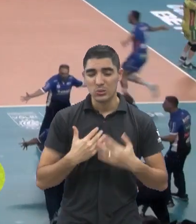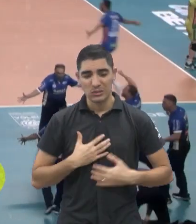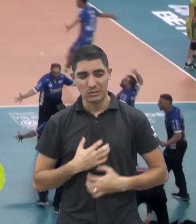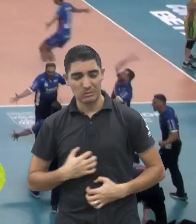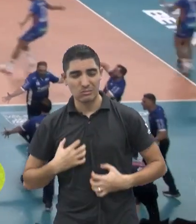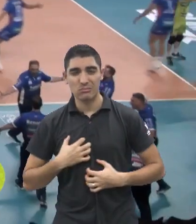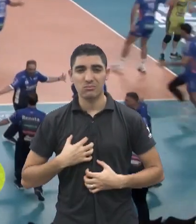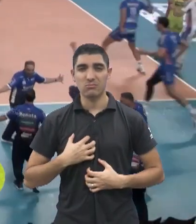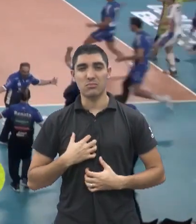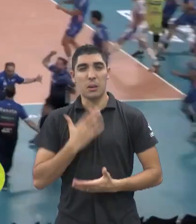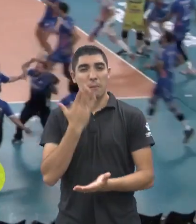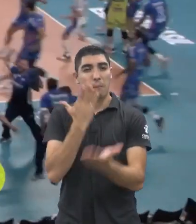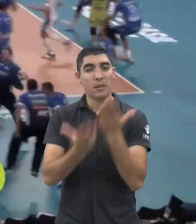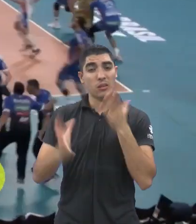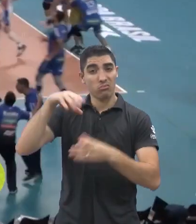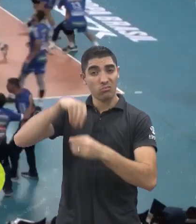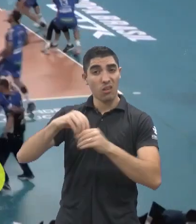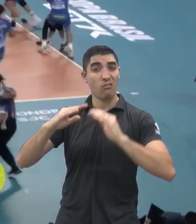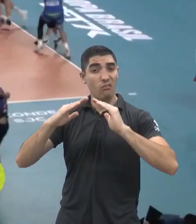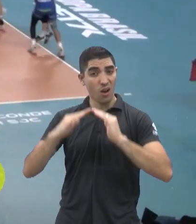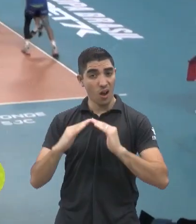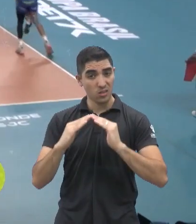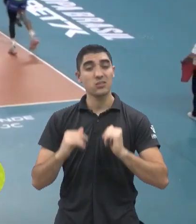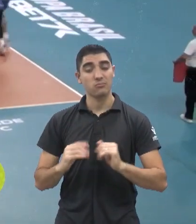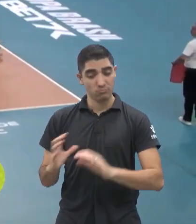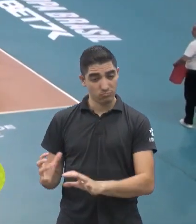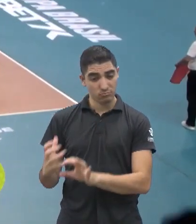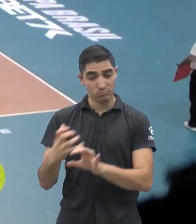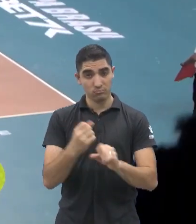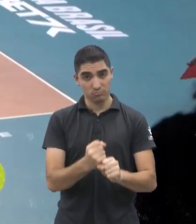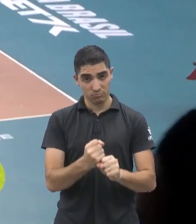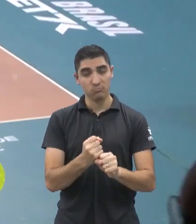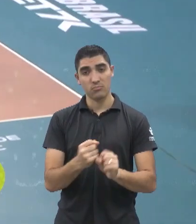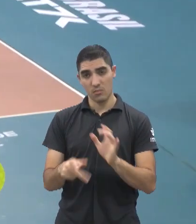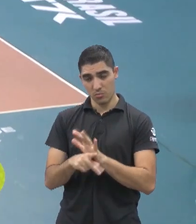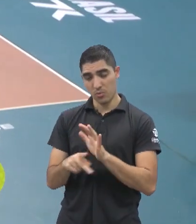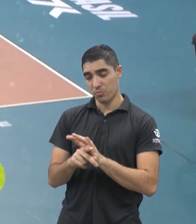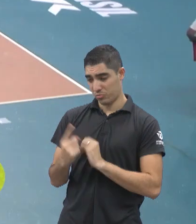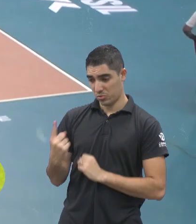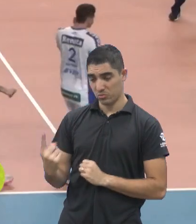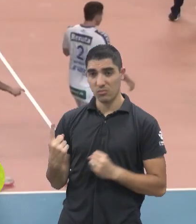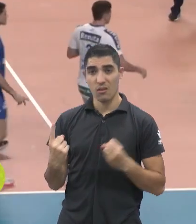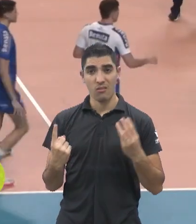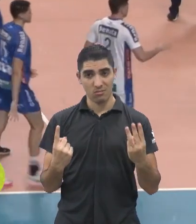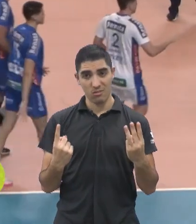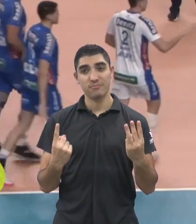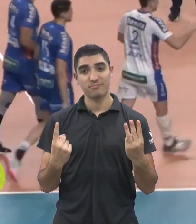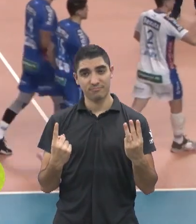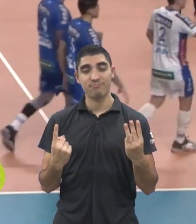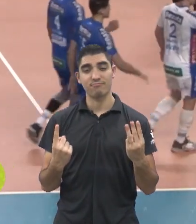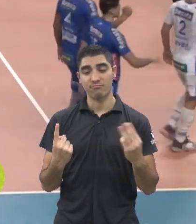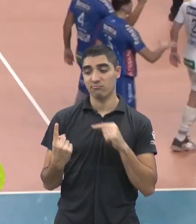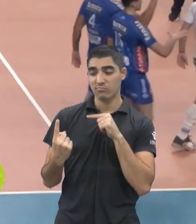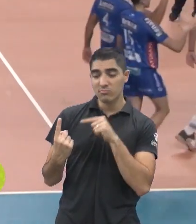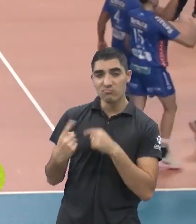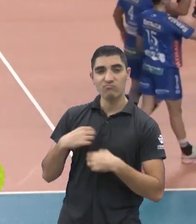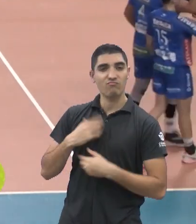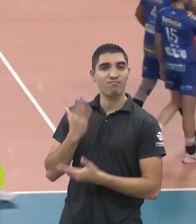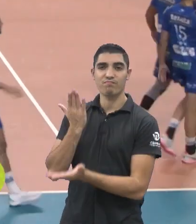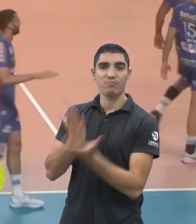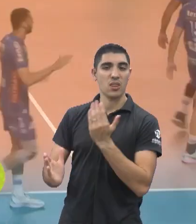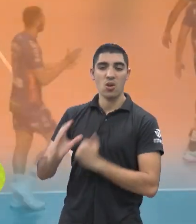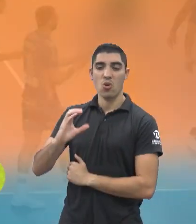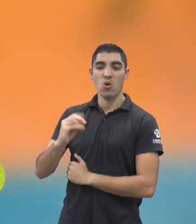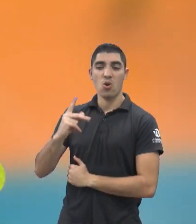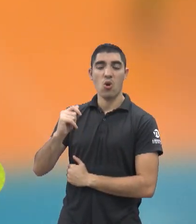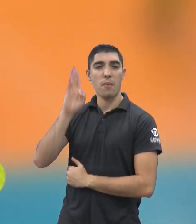em plena Farmaconde Arena pelo placar de 3-1 e frustrou as pretensões da equipe de conquistar o primeiro